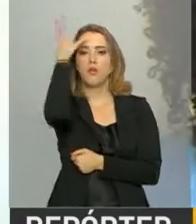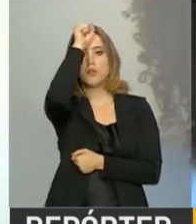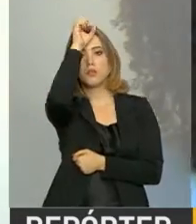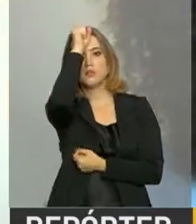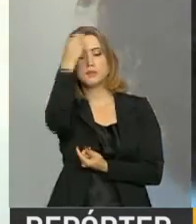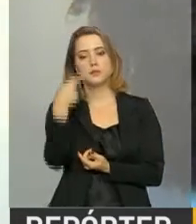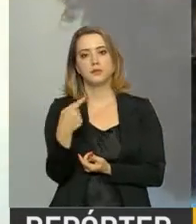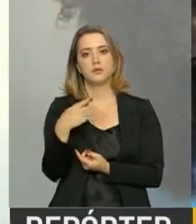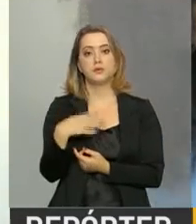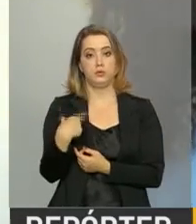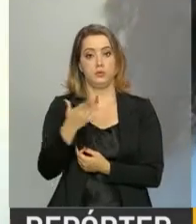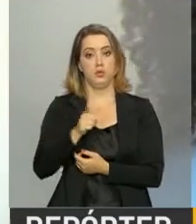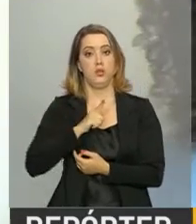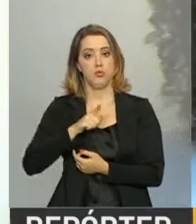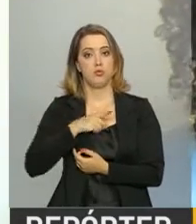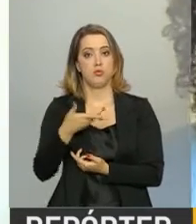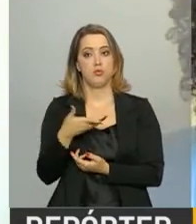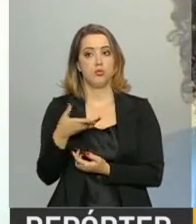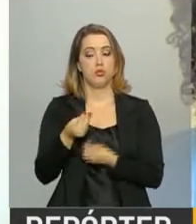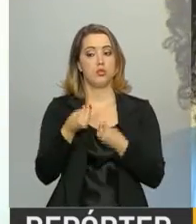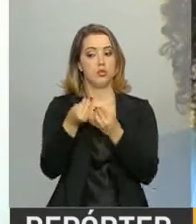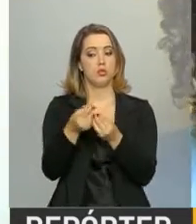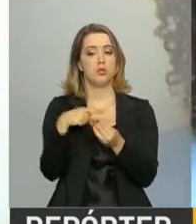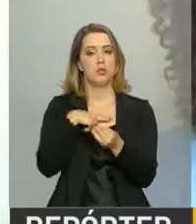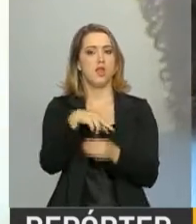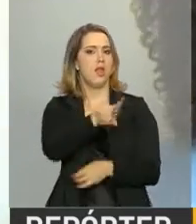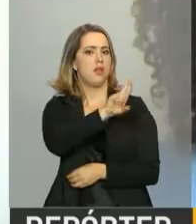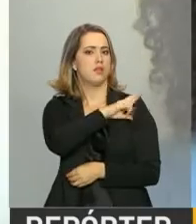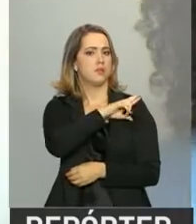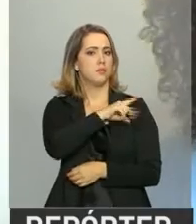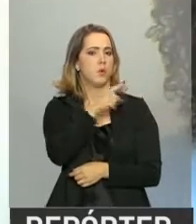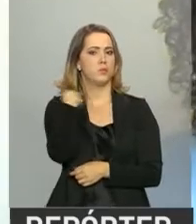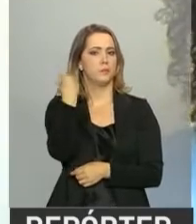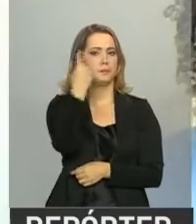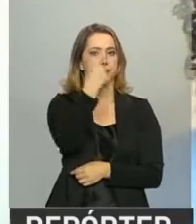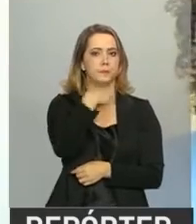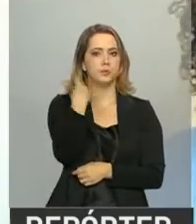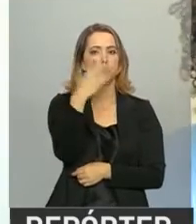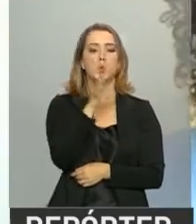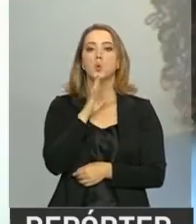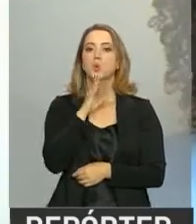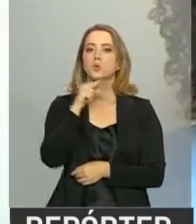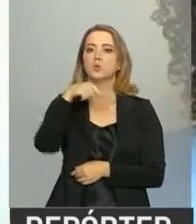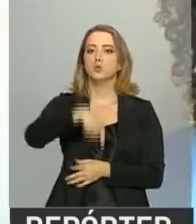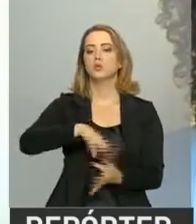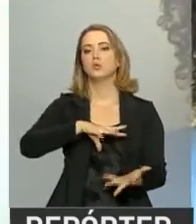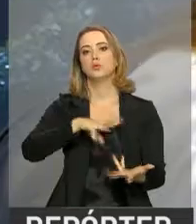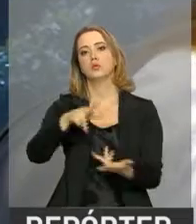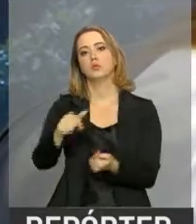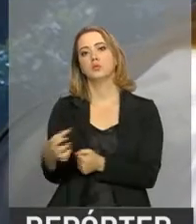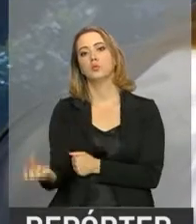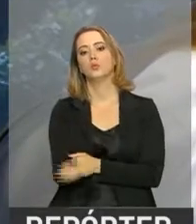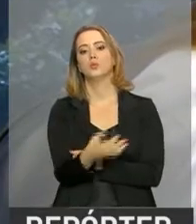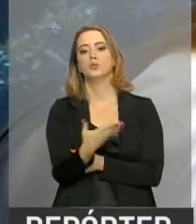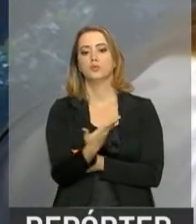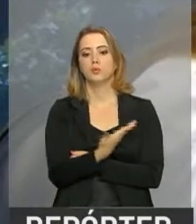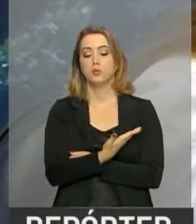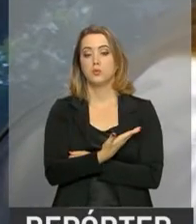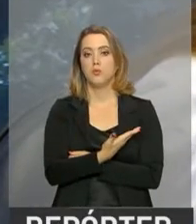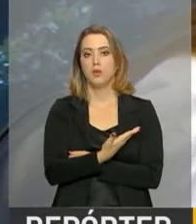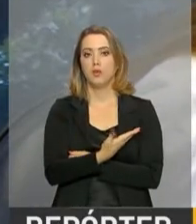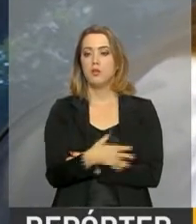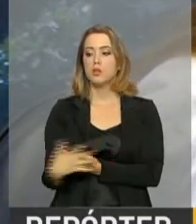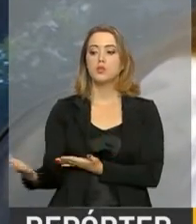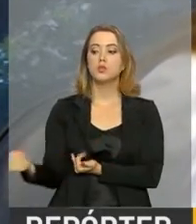adquire experiência responsabilidade com o horário conhecimento nesse mundo que é novo pra gente esse jovem muitas vezes